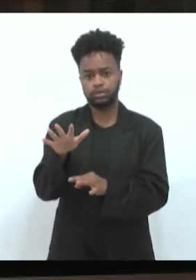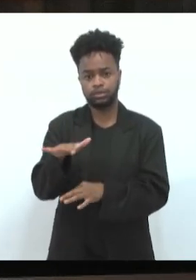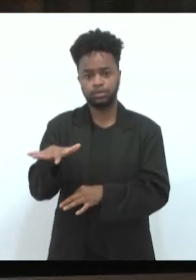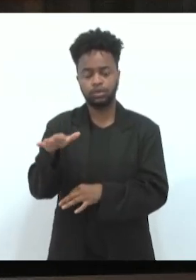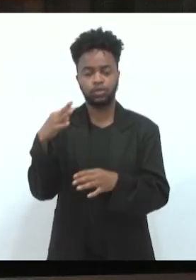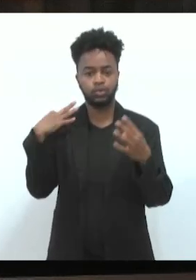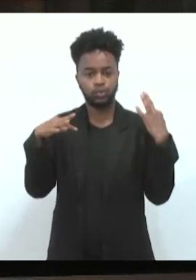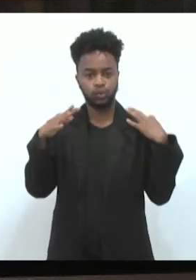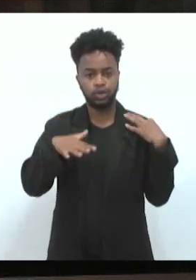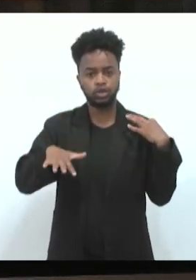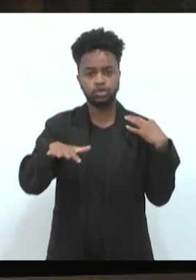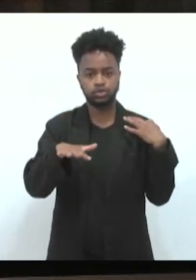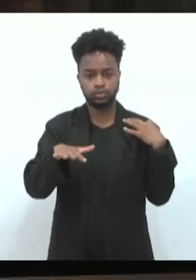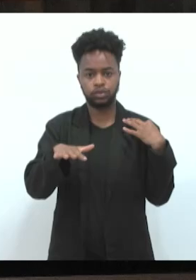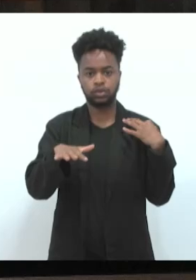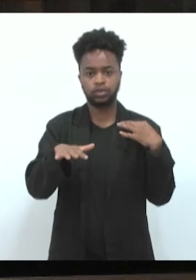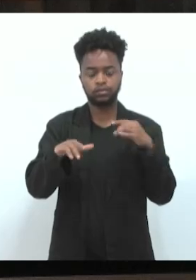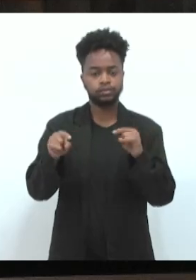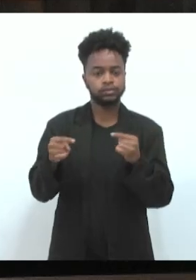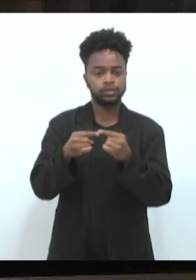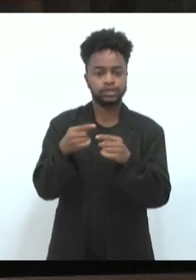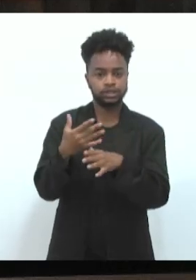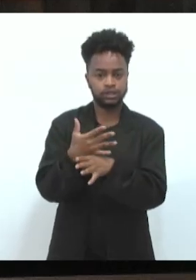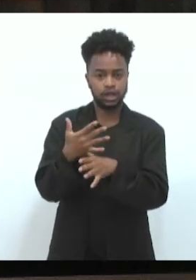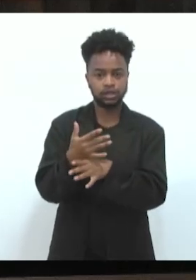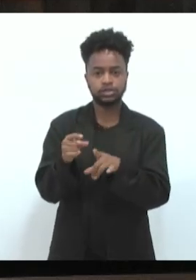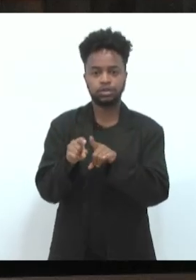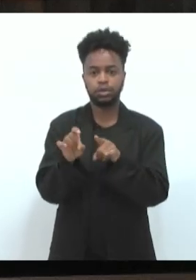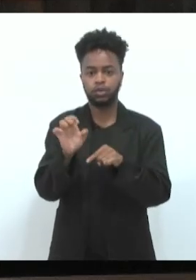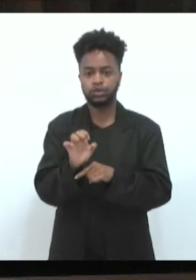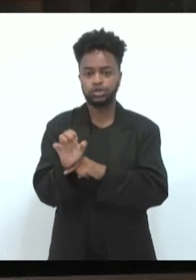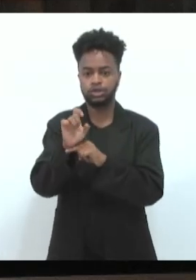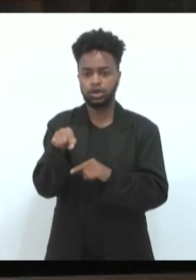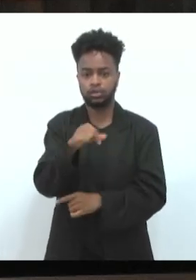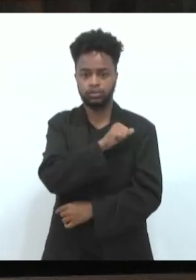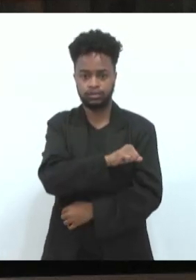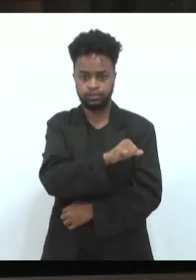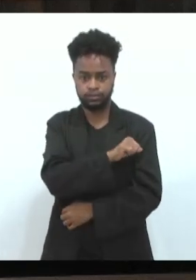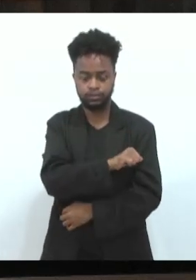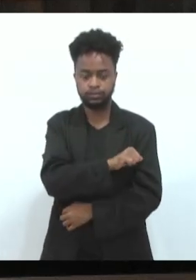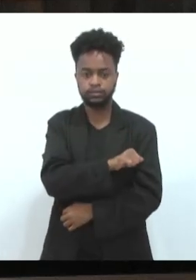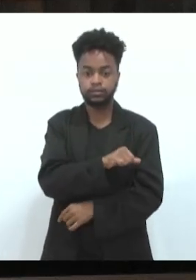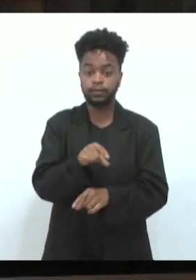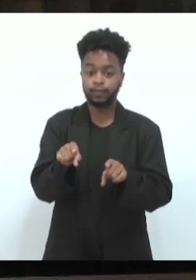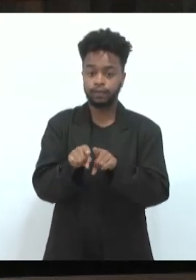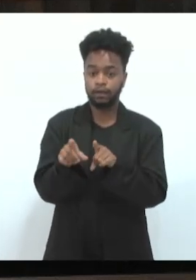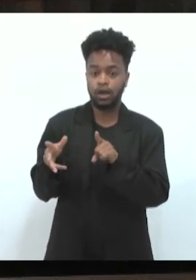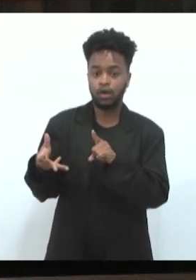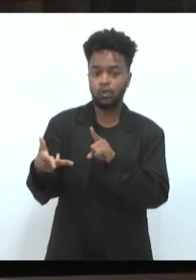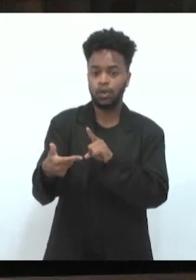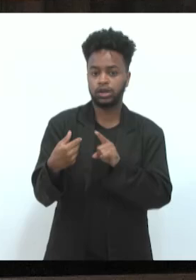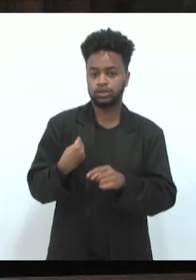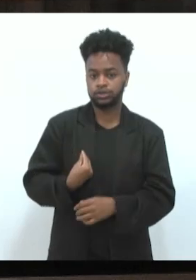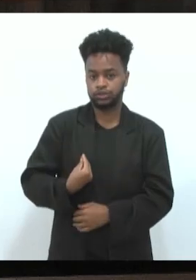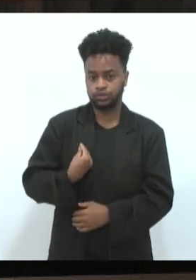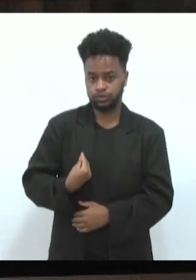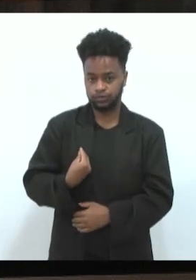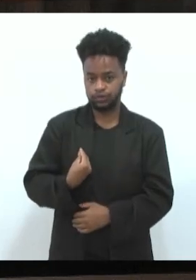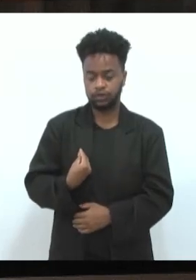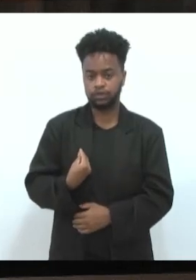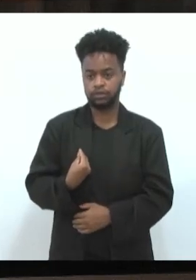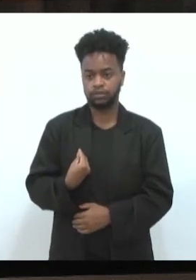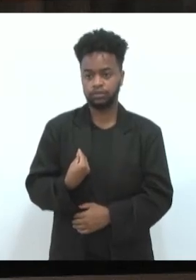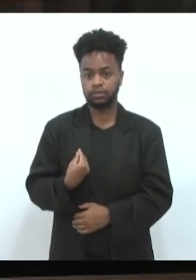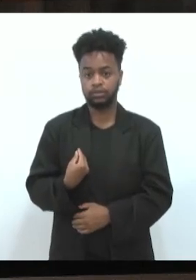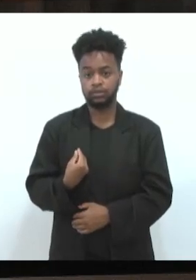turismo da cidade, para o turismo do estado do Rio de Janeiro e para a qualidade de vida para quem